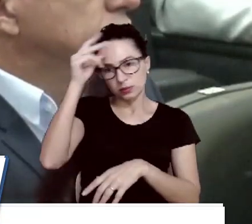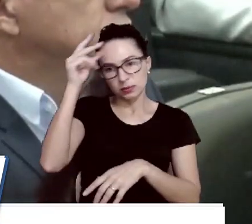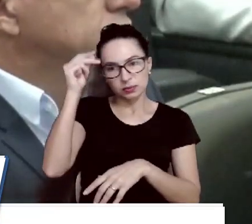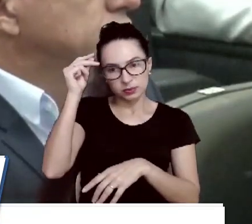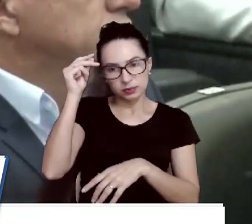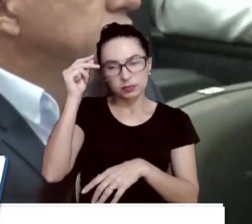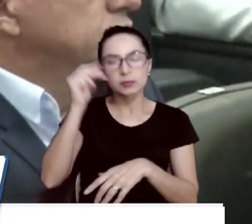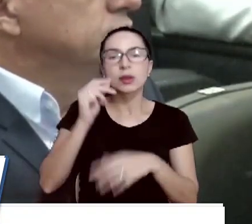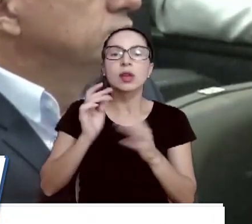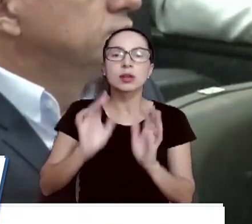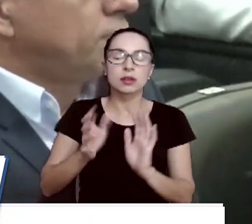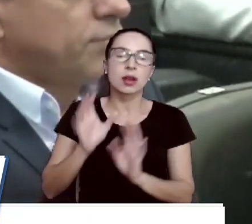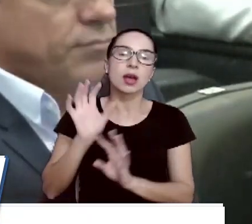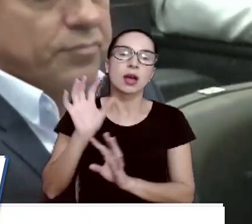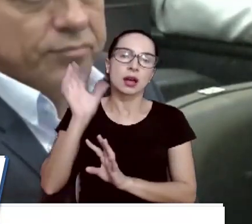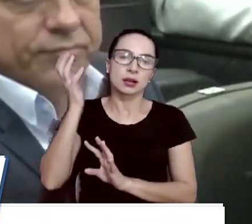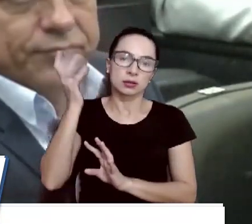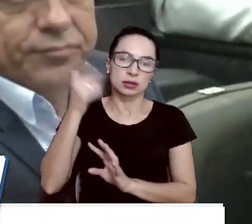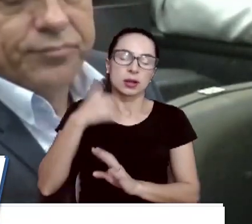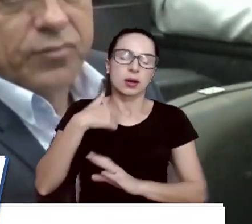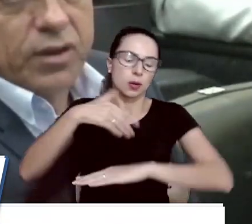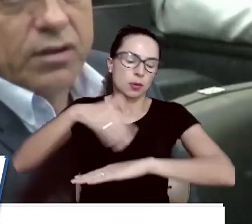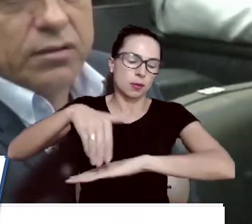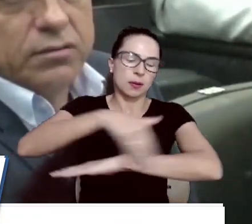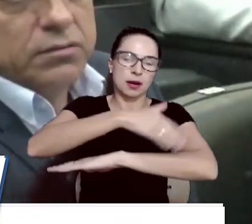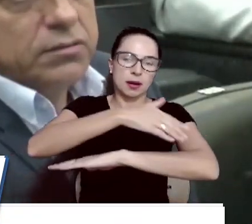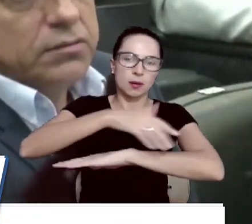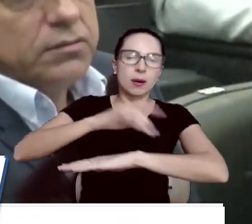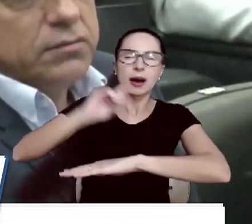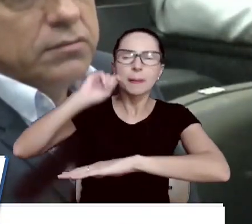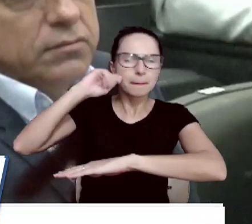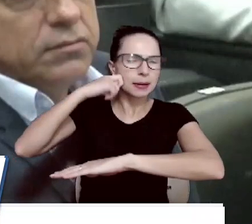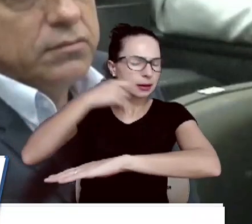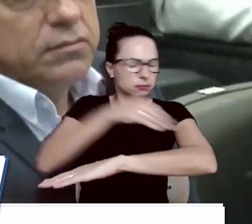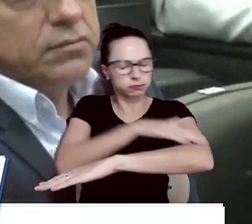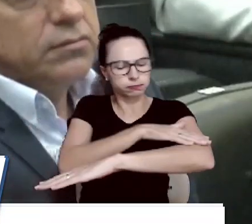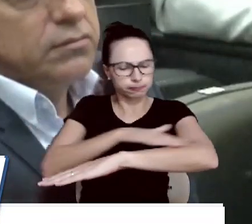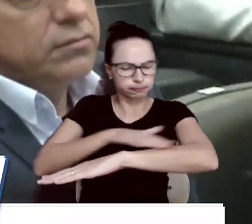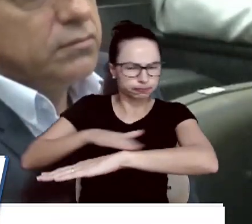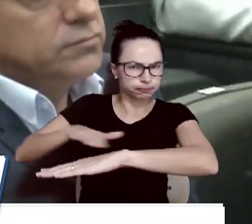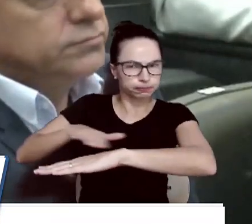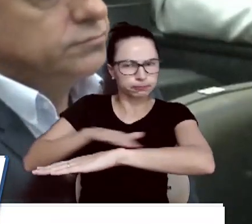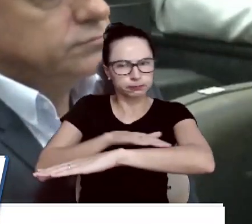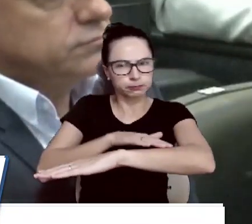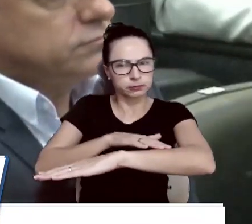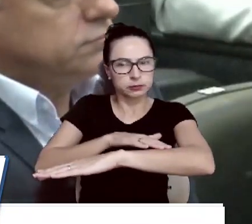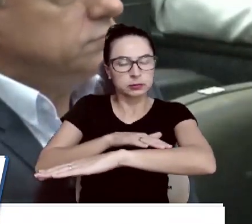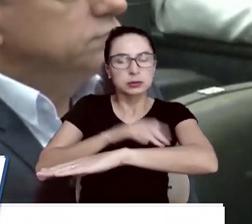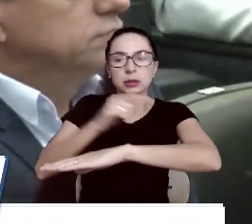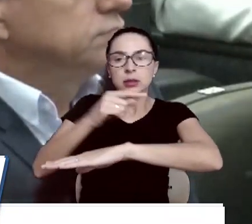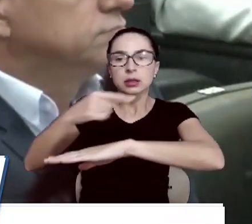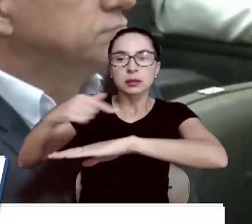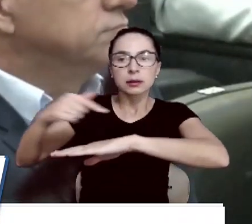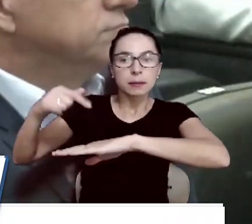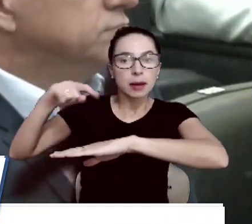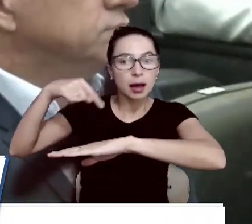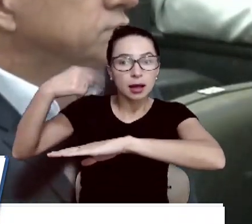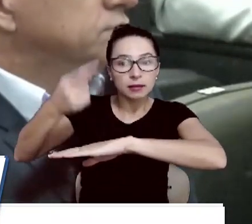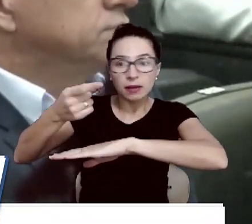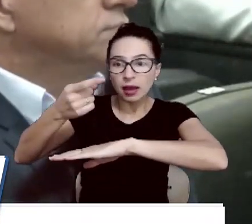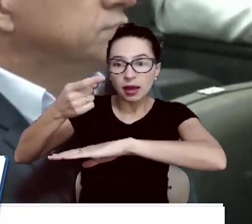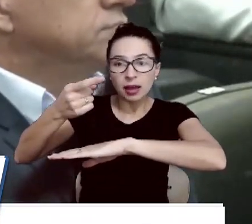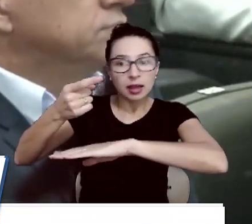aconteceu de uma rua ser recapeada e na semana seguinte, sem sequer ser inaugurado